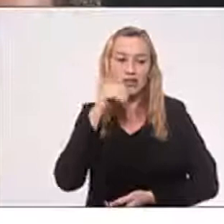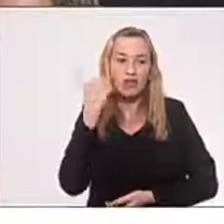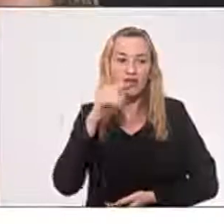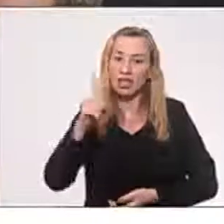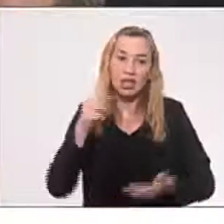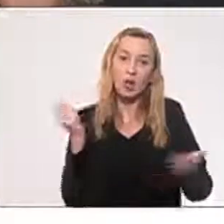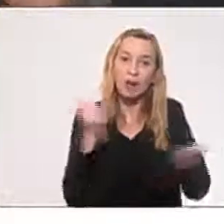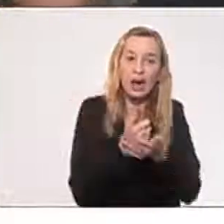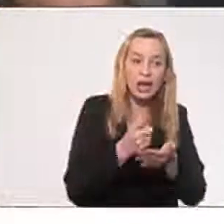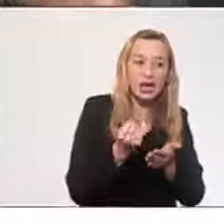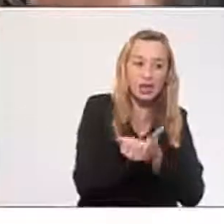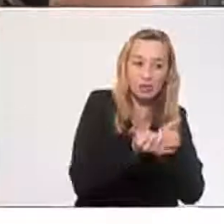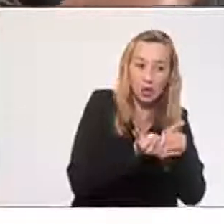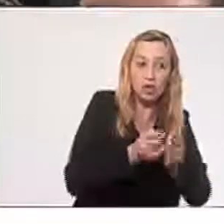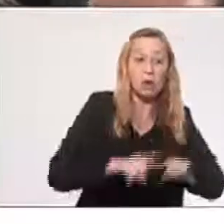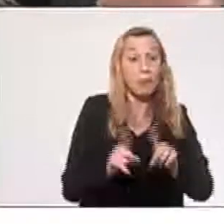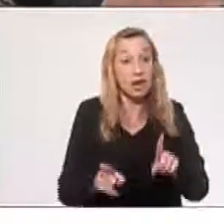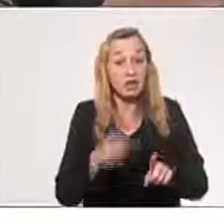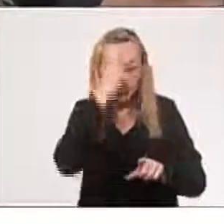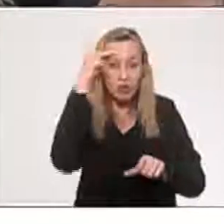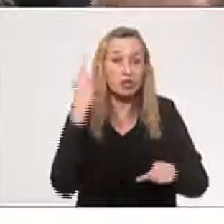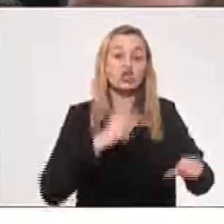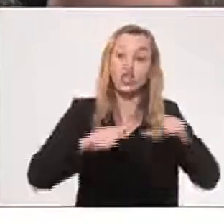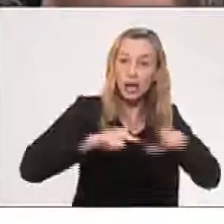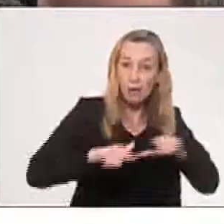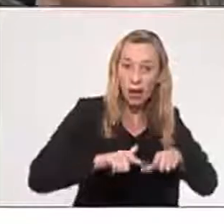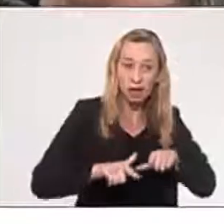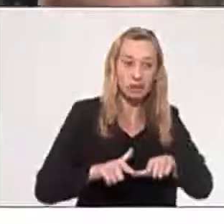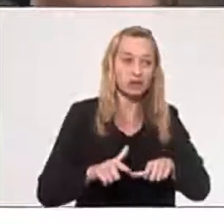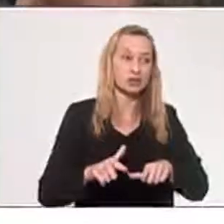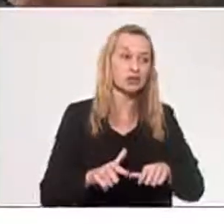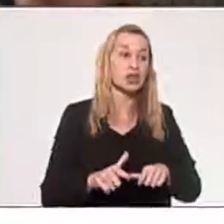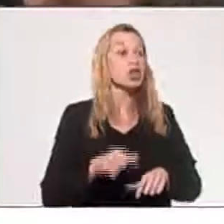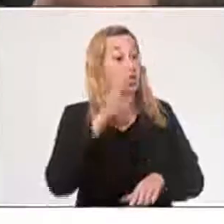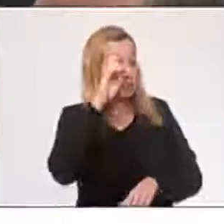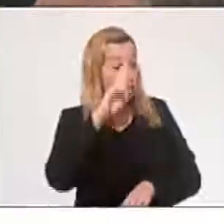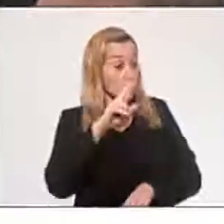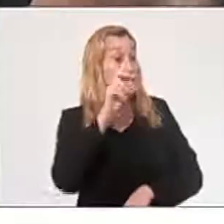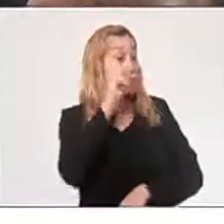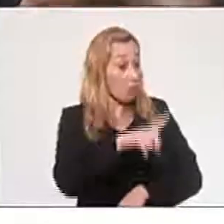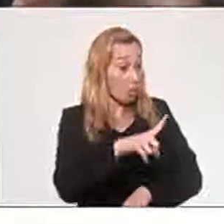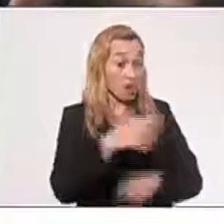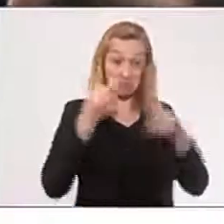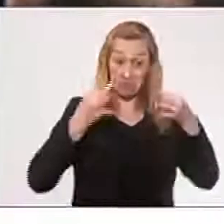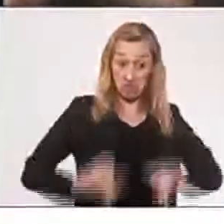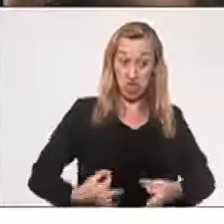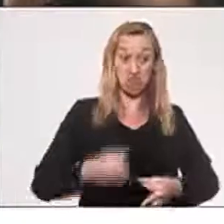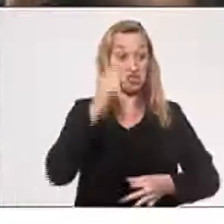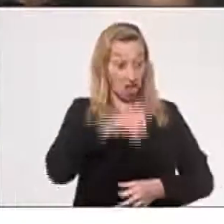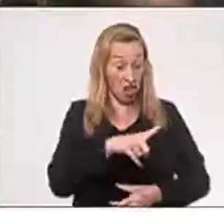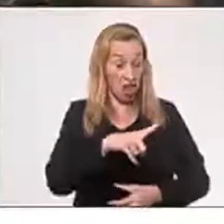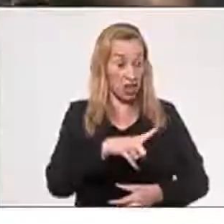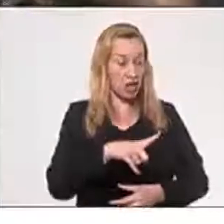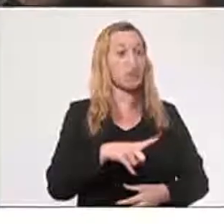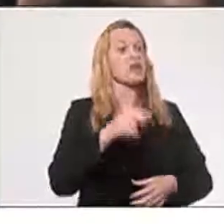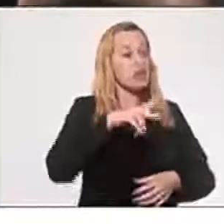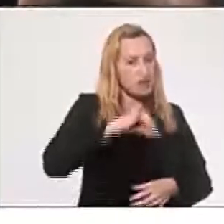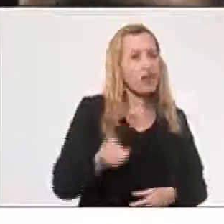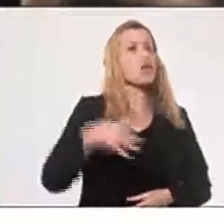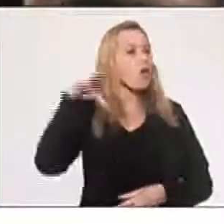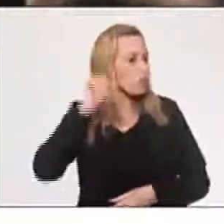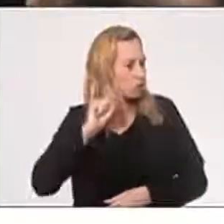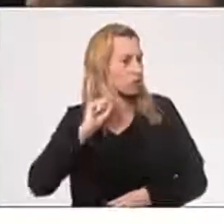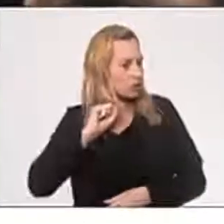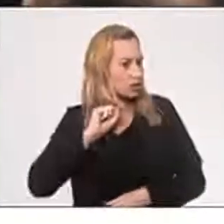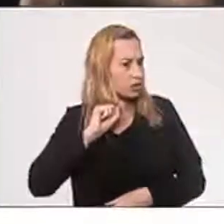senhor, como sendo uma pessoa coerente que vai ouvir, não precisa nem, tendo um intervalo